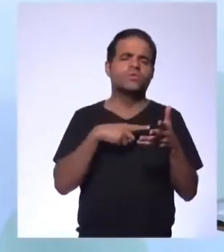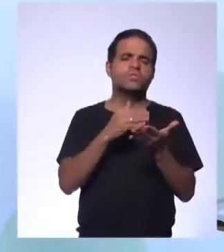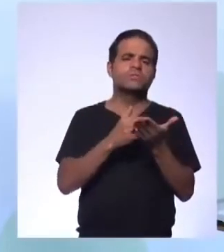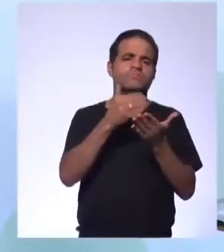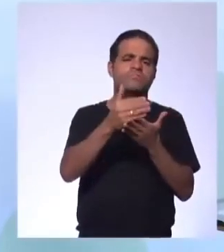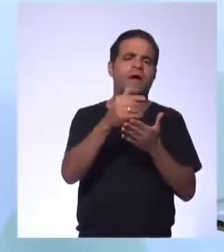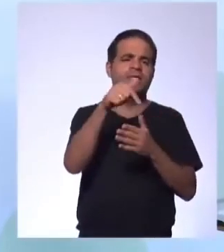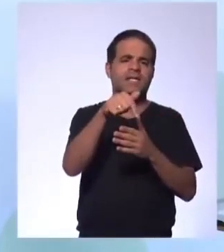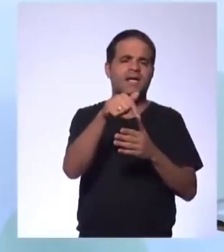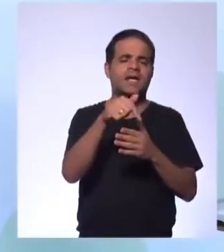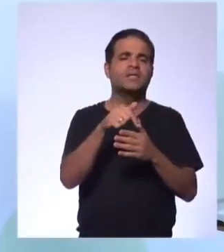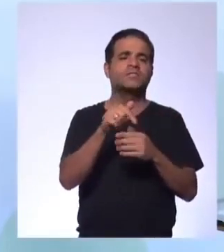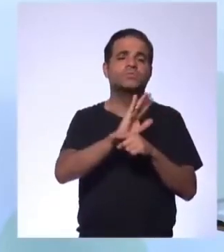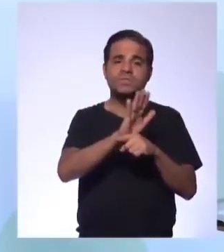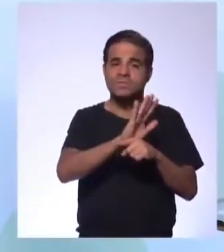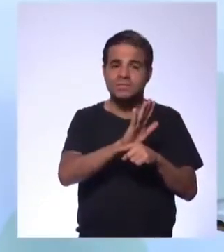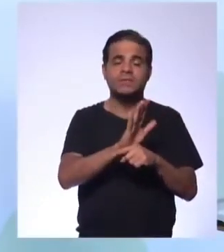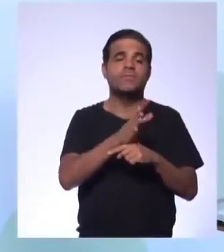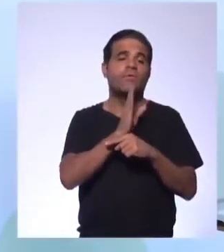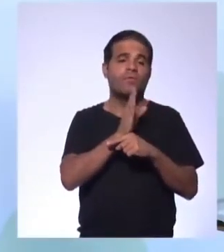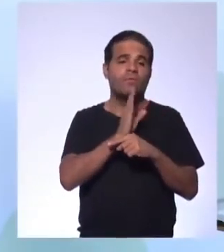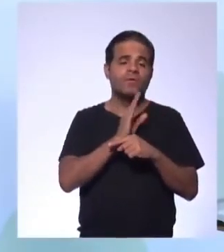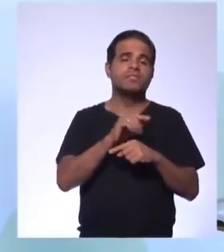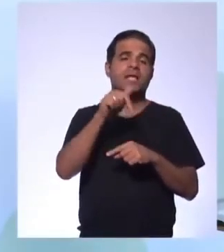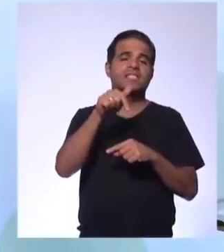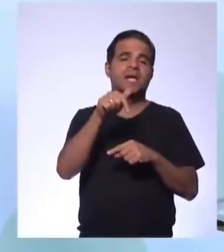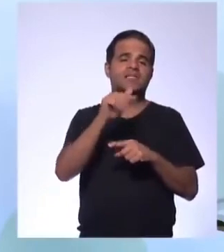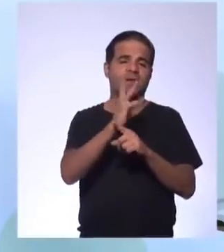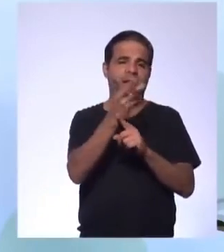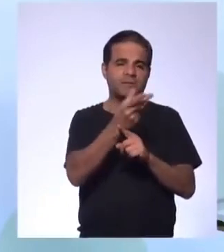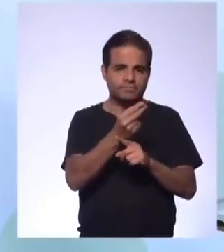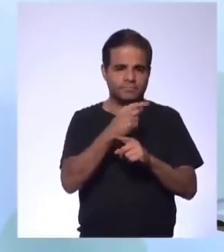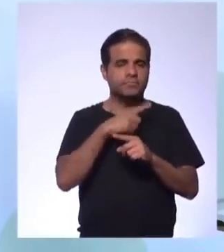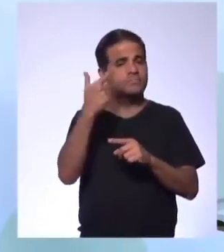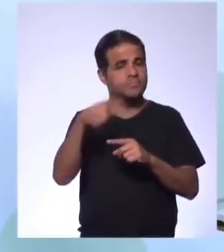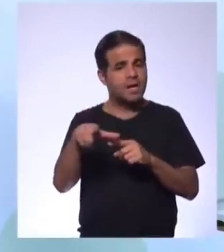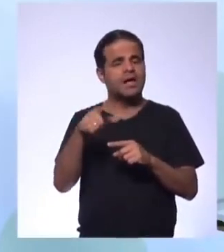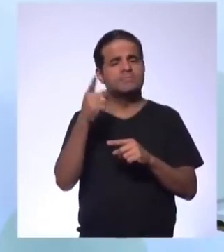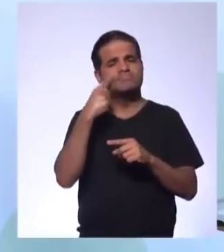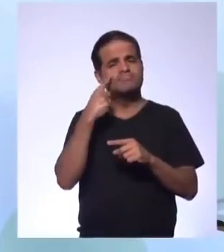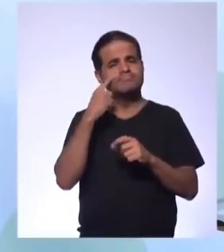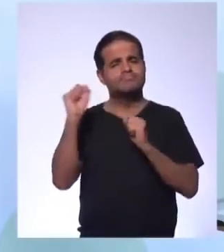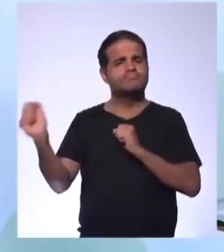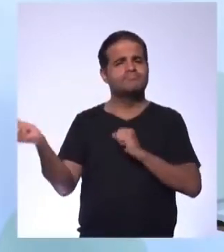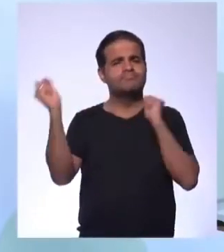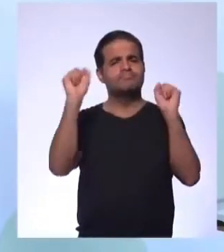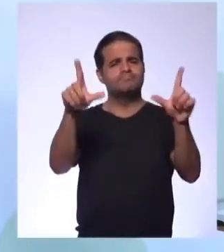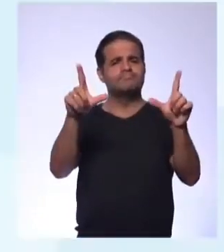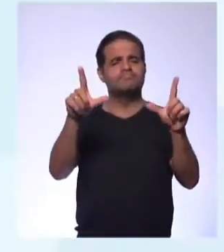que as 7. Então, o cinema que é conhecido como a 7ª arte, mas nós temos mais. Vamos ver quais são.